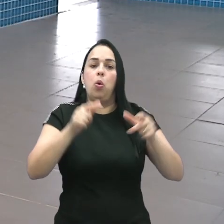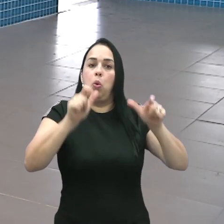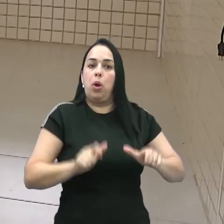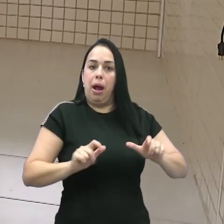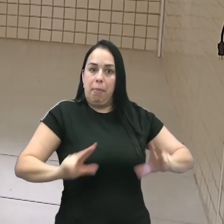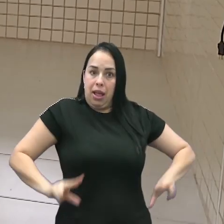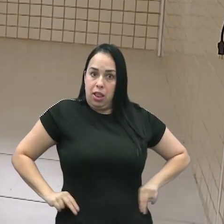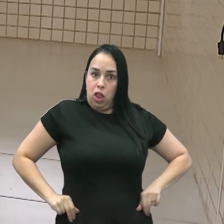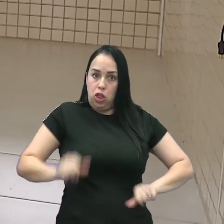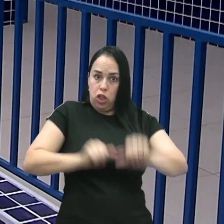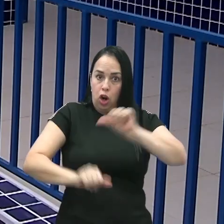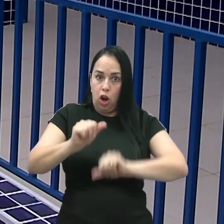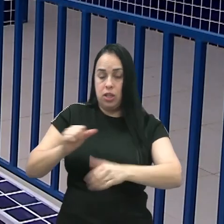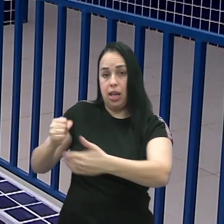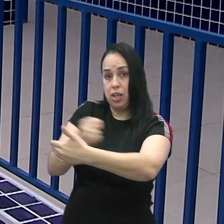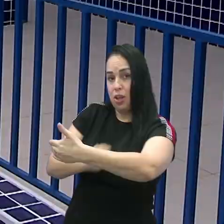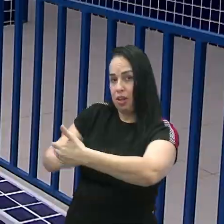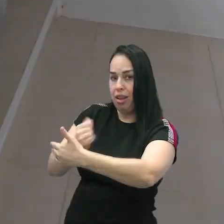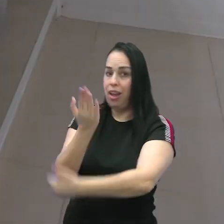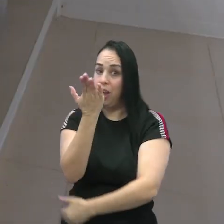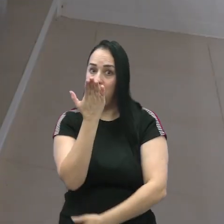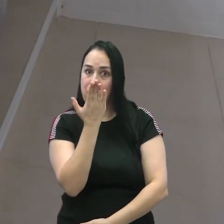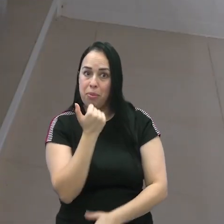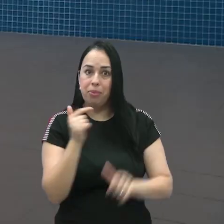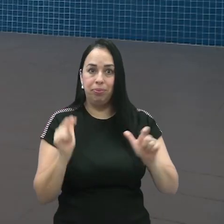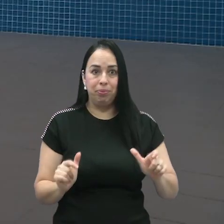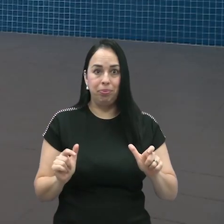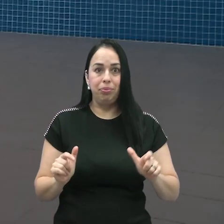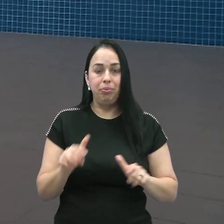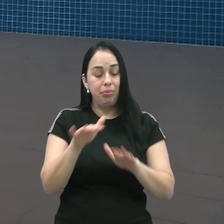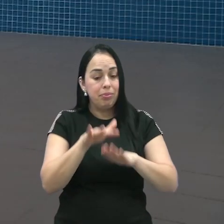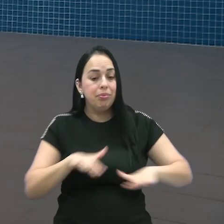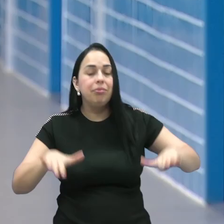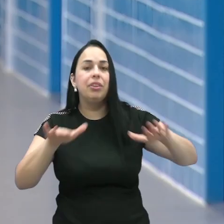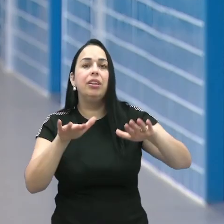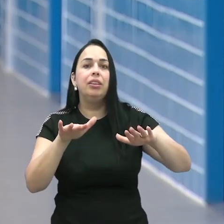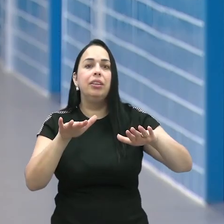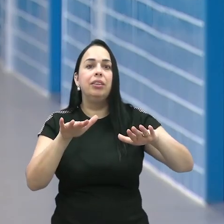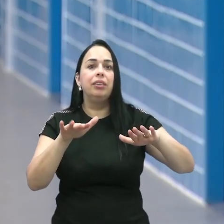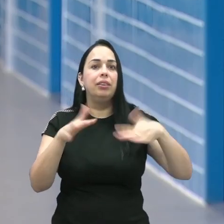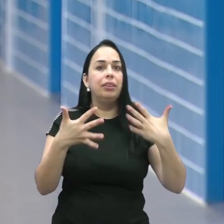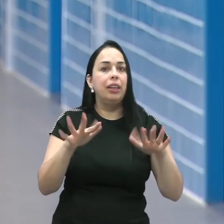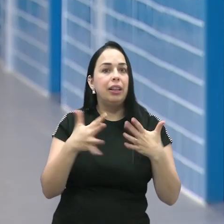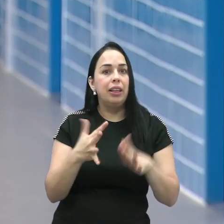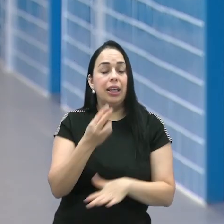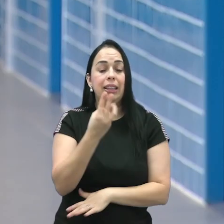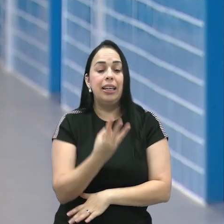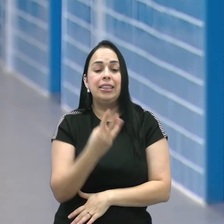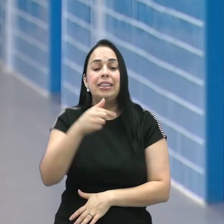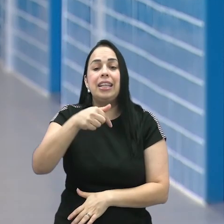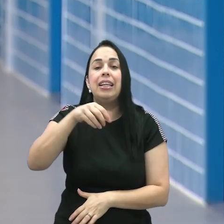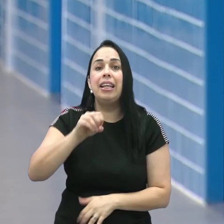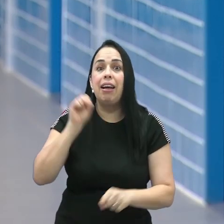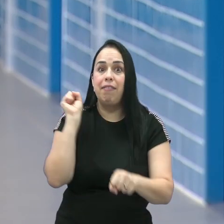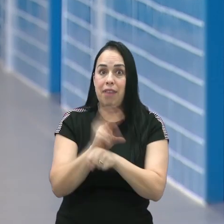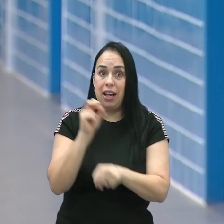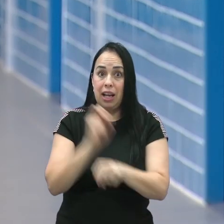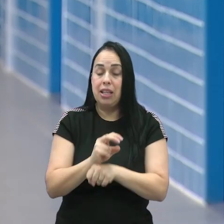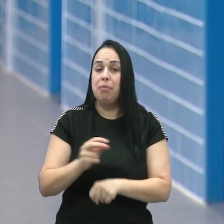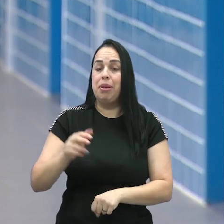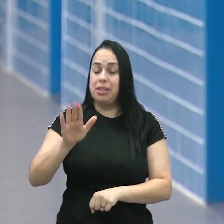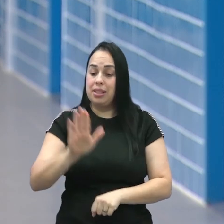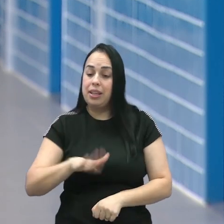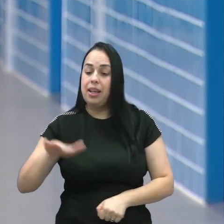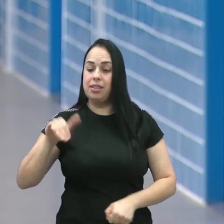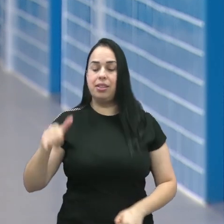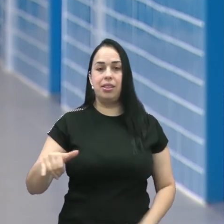de aula, fraldário, solários, cozinha e refeitório. O novo CEDIM irá contar com 370 vagas